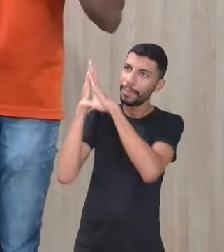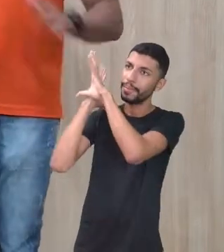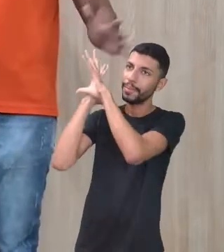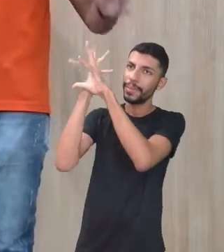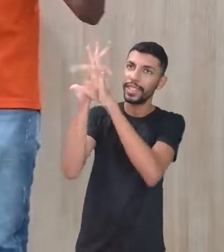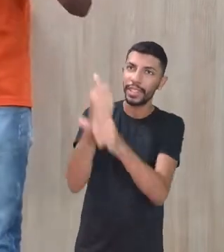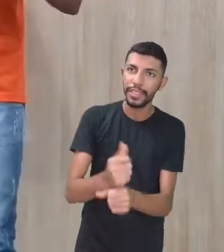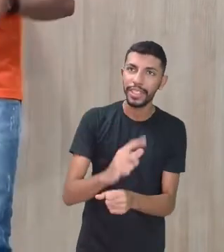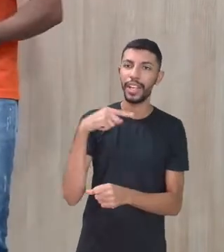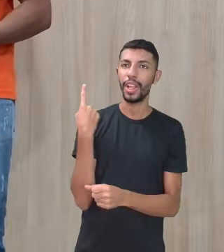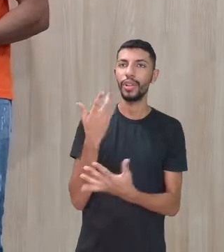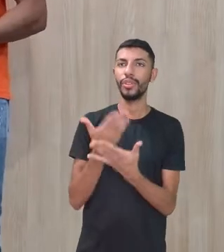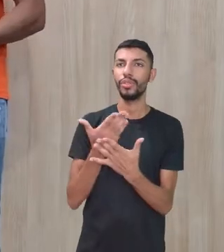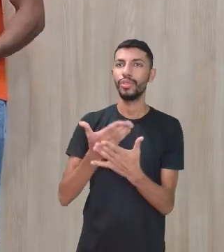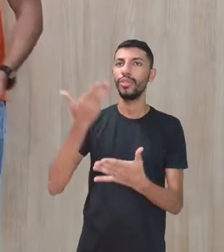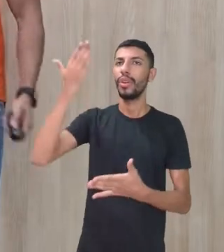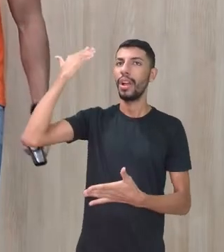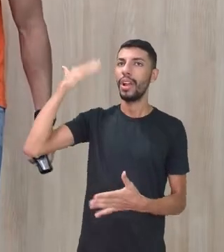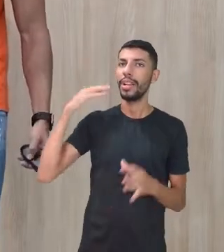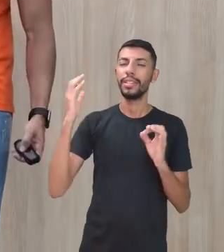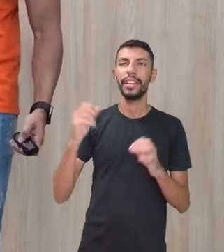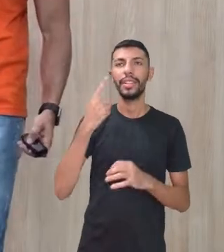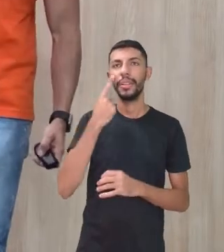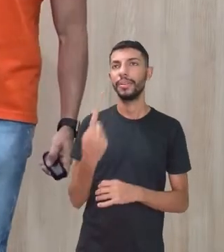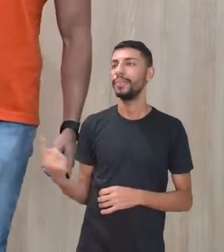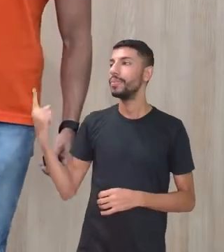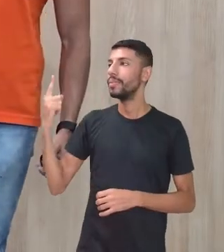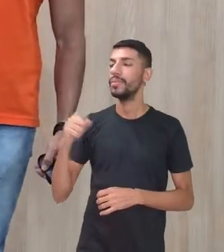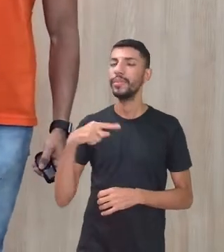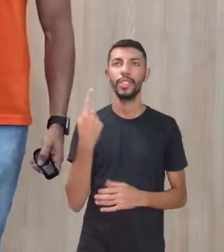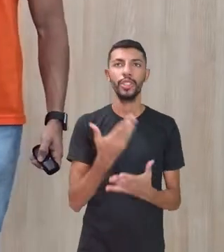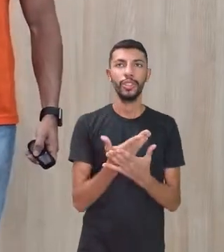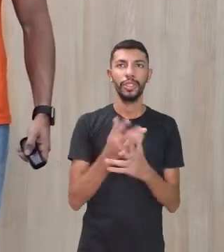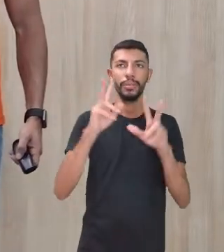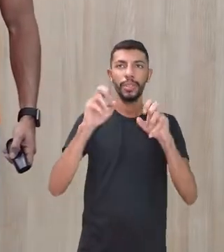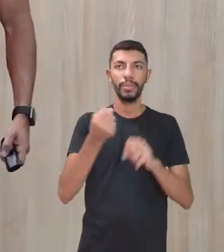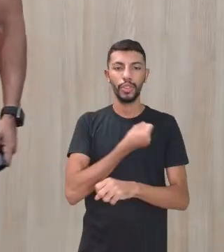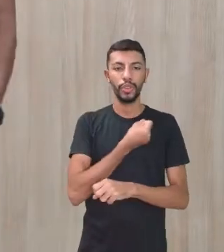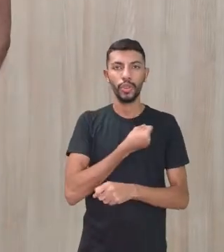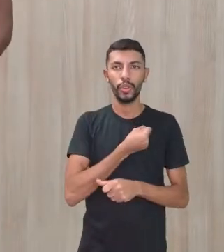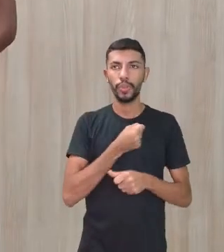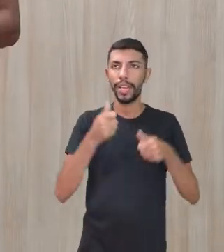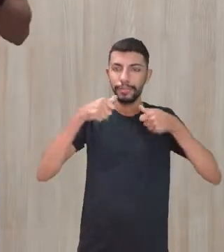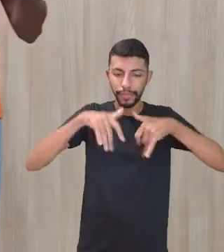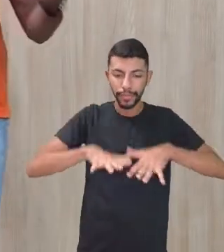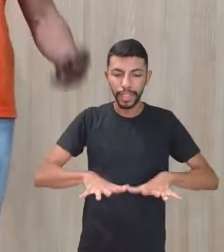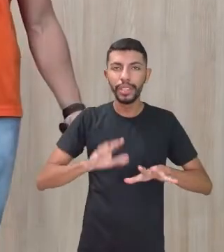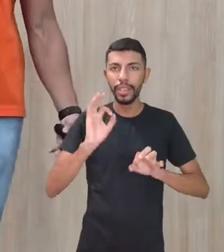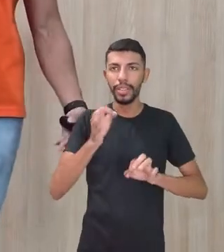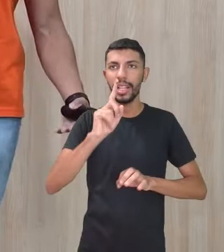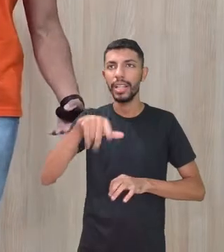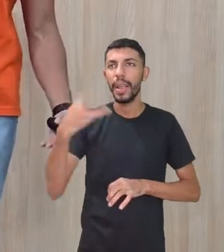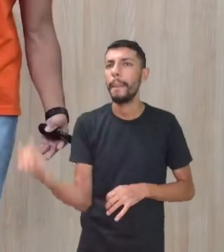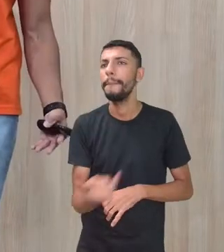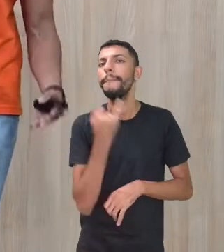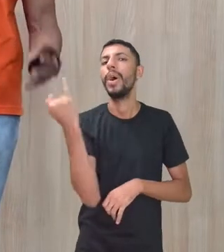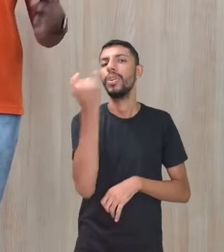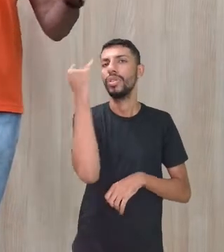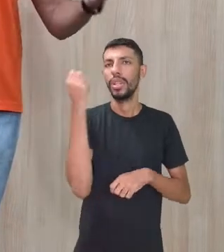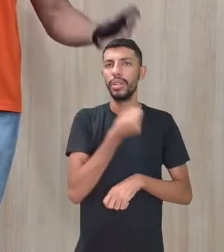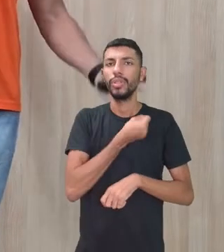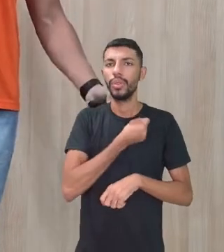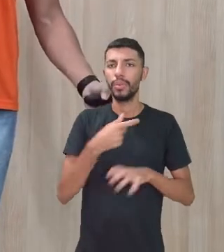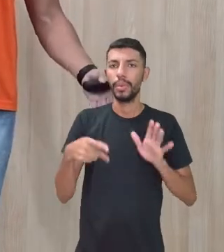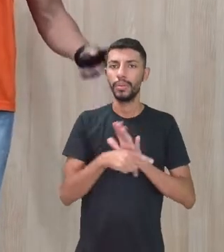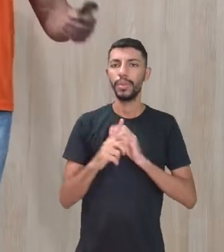do que a gente viu aí na aula passada. A gente falou dos números naturais, né, da importância desses números